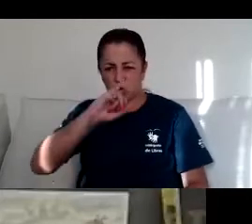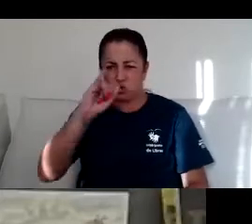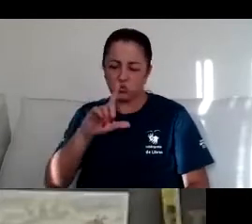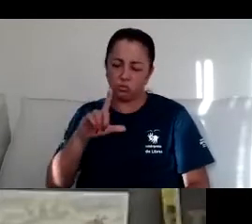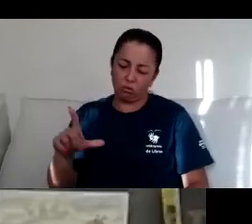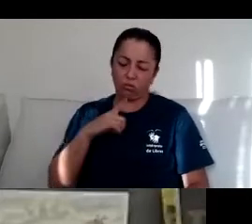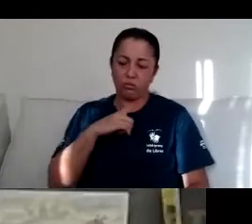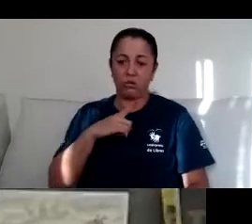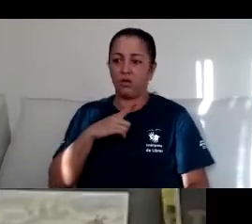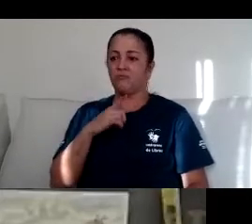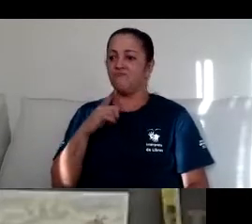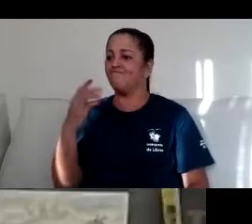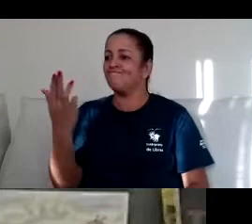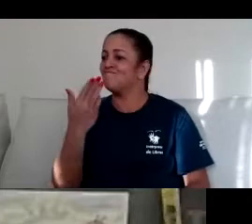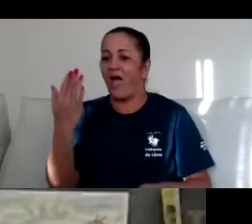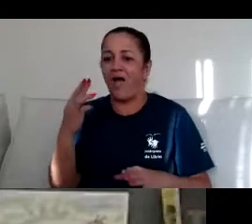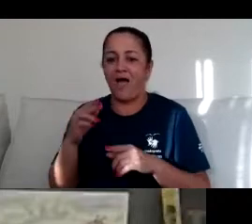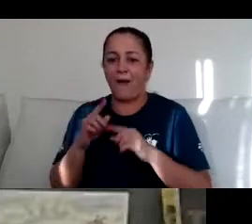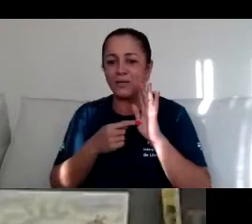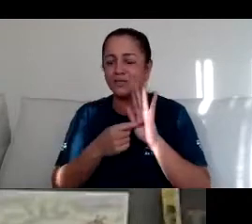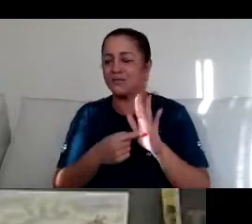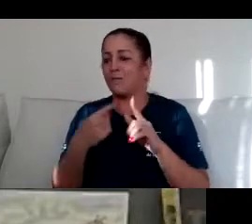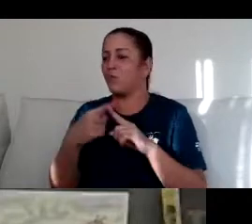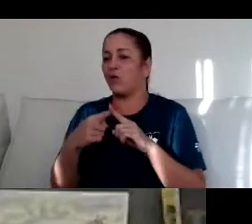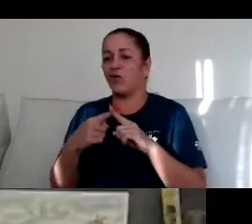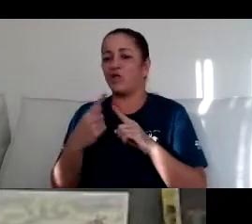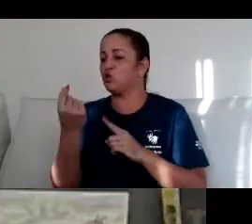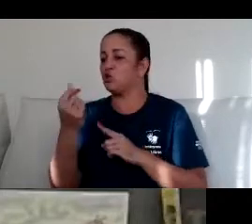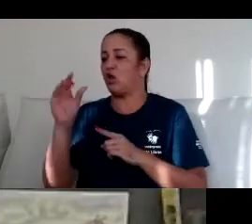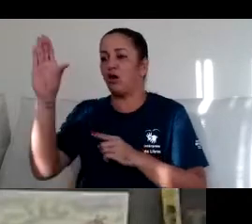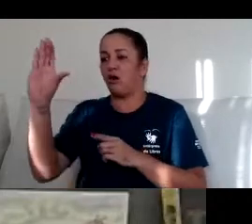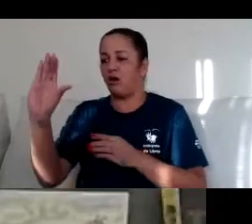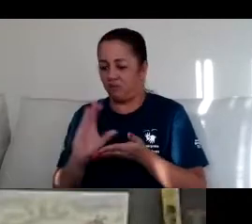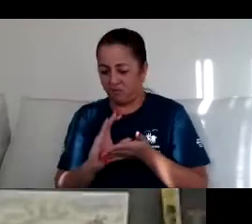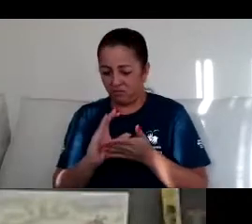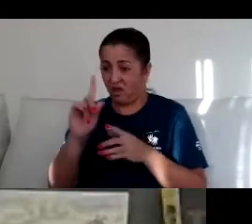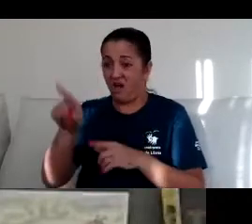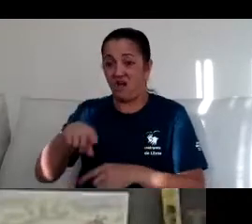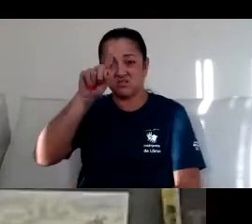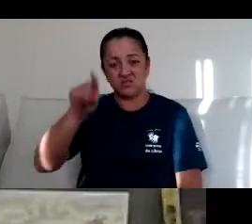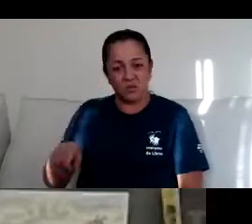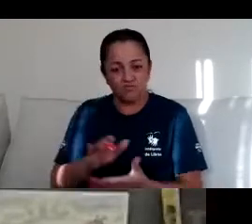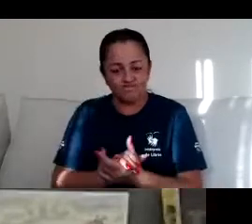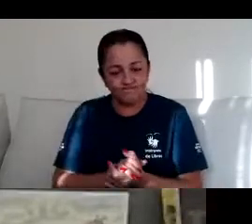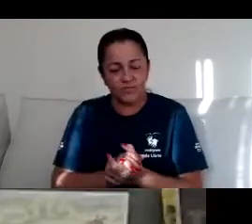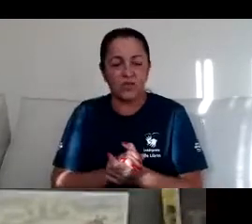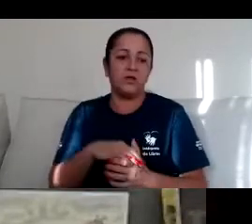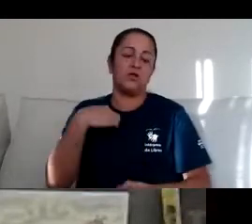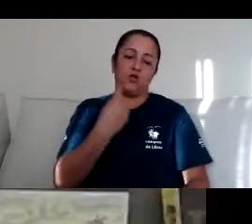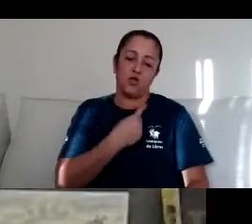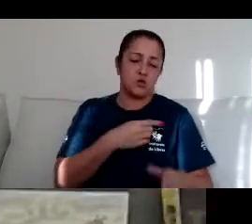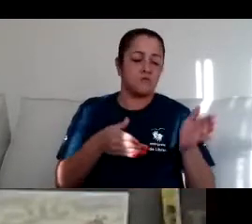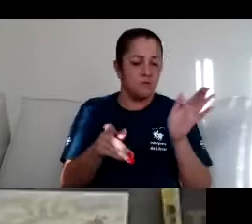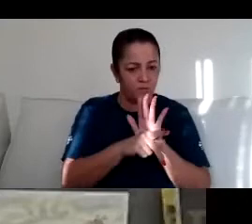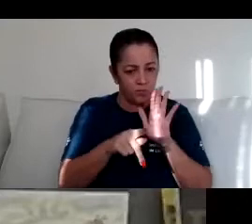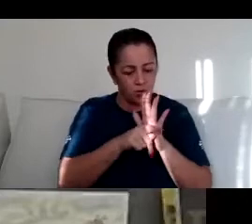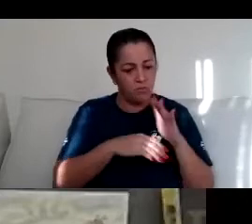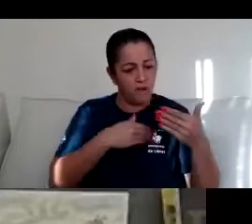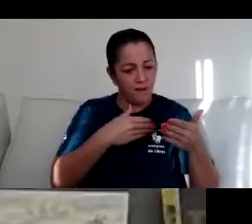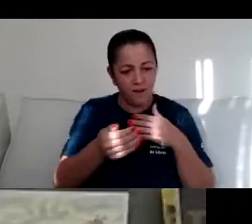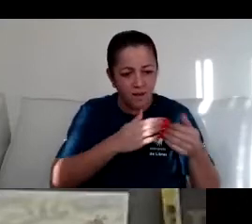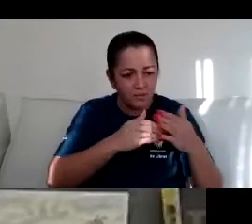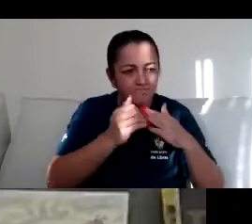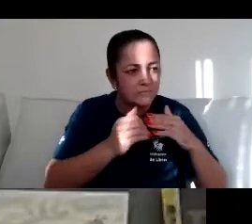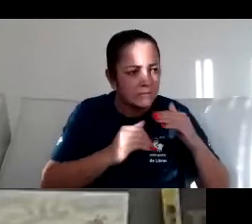Paulo. As mulheres do Centro de Formação e do bairro então construíram uma mostra independente e